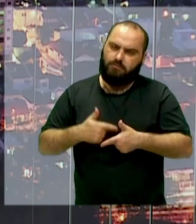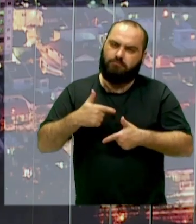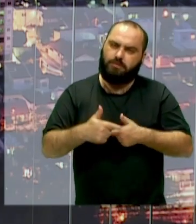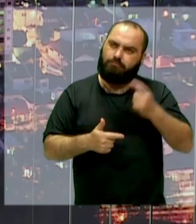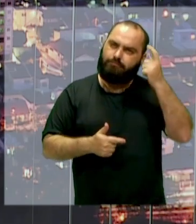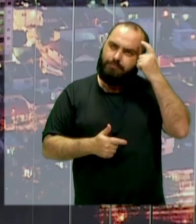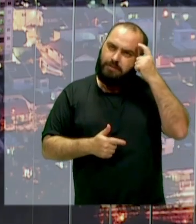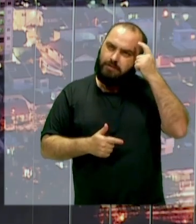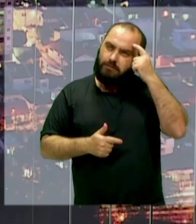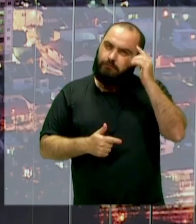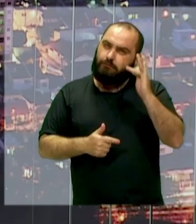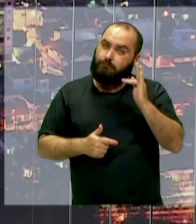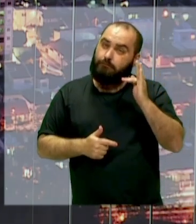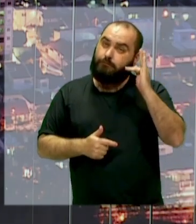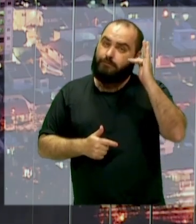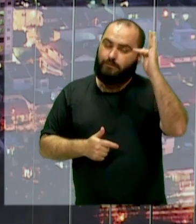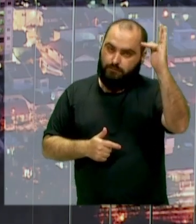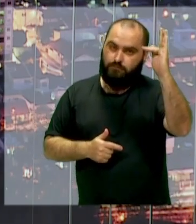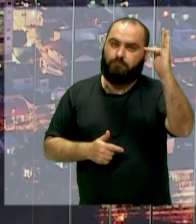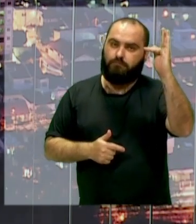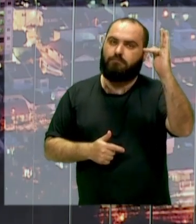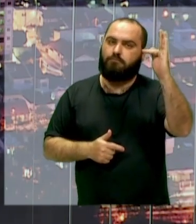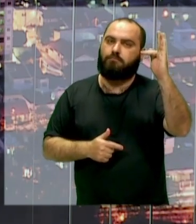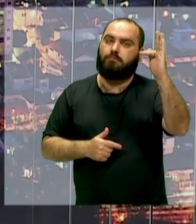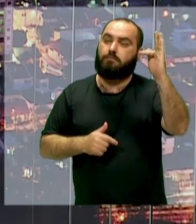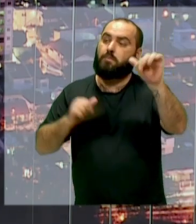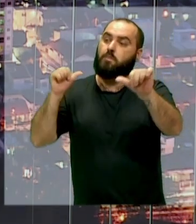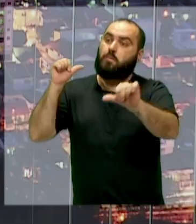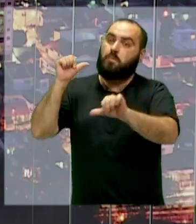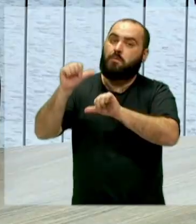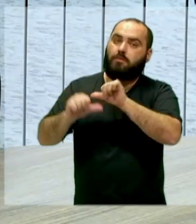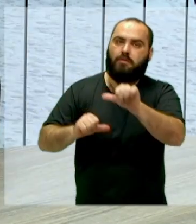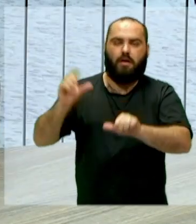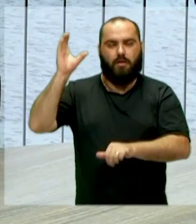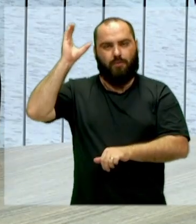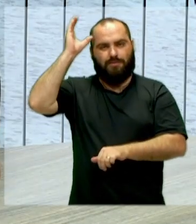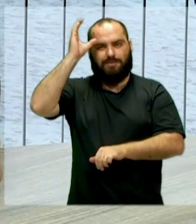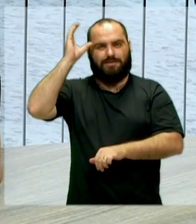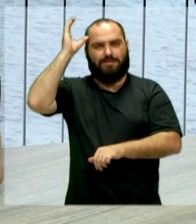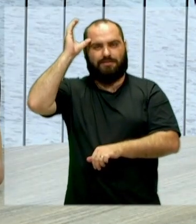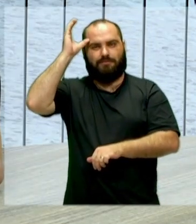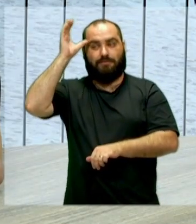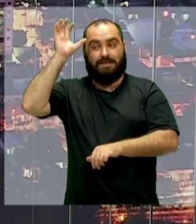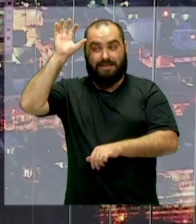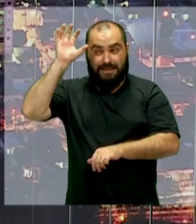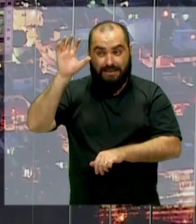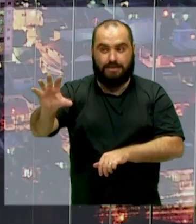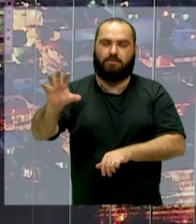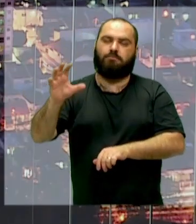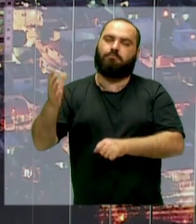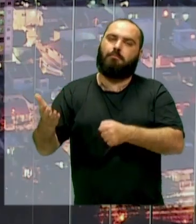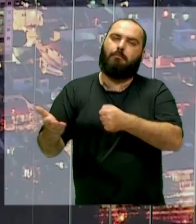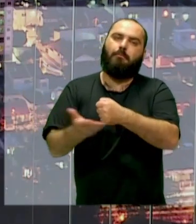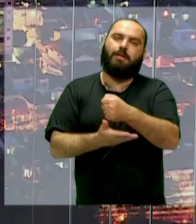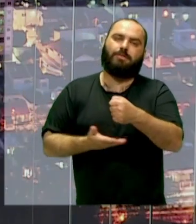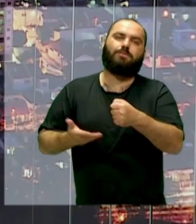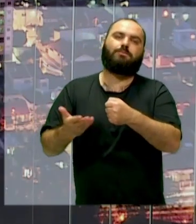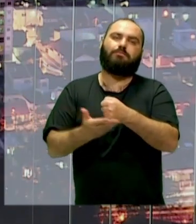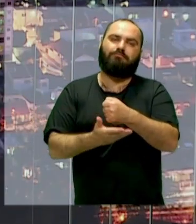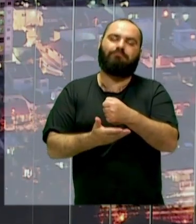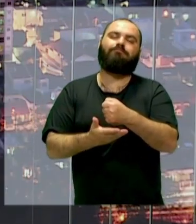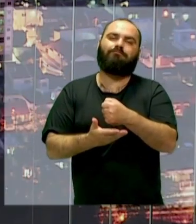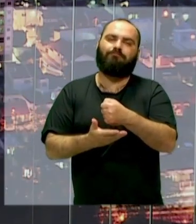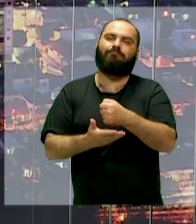pouco né no futuro e pensando em mudar as consciências porque eu acho que isso é o é o é o essencial da